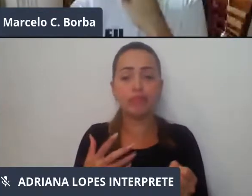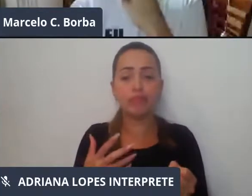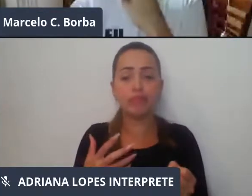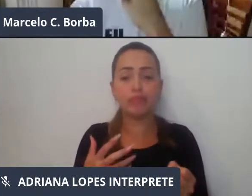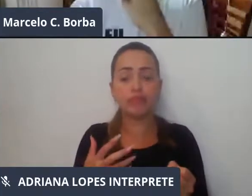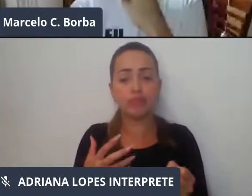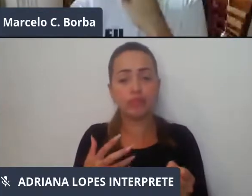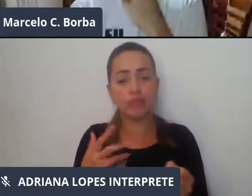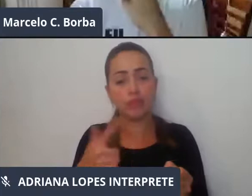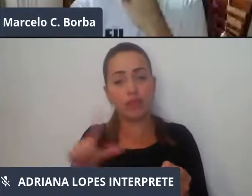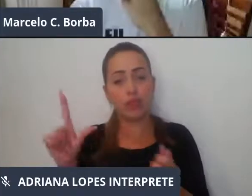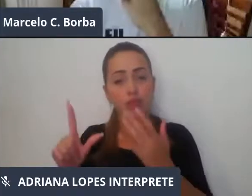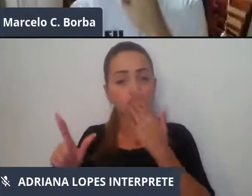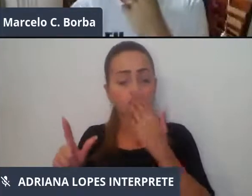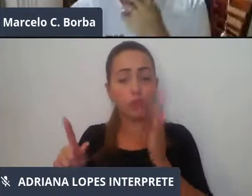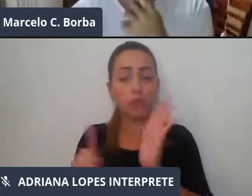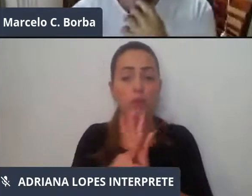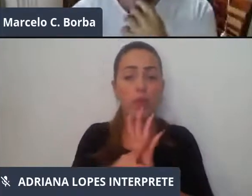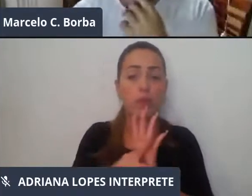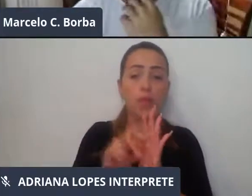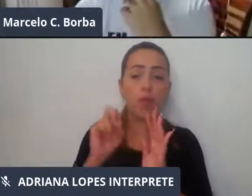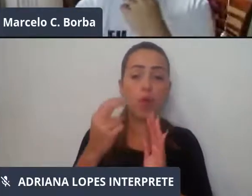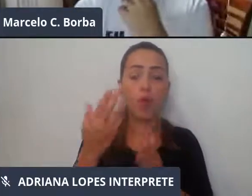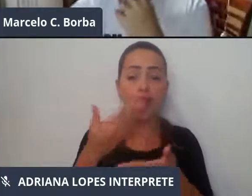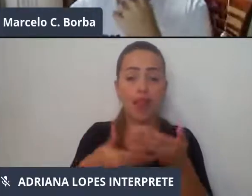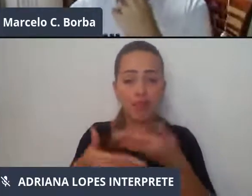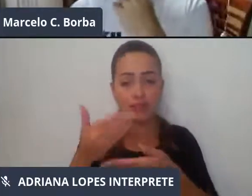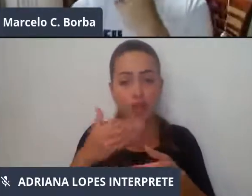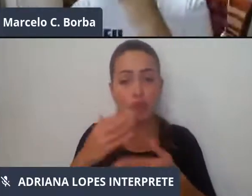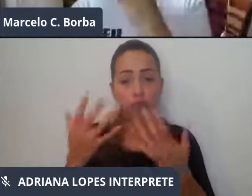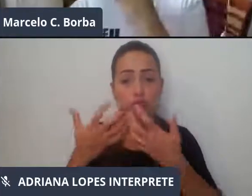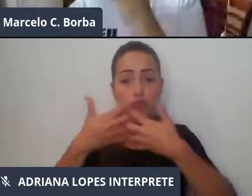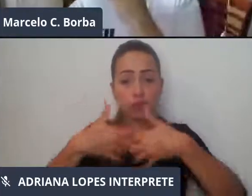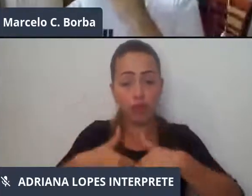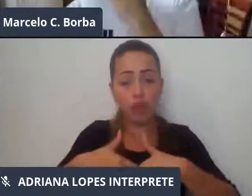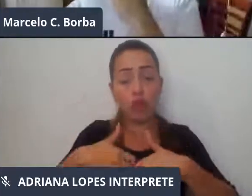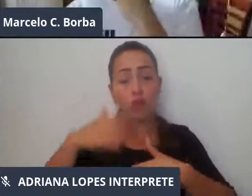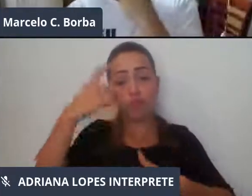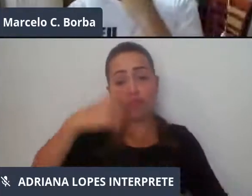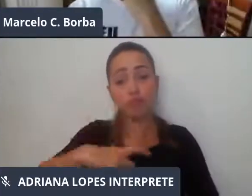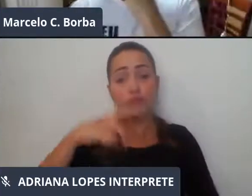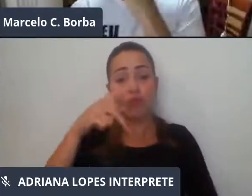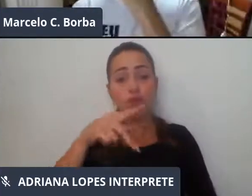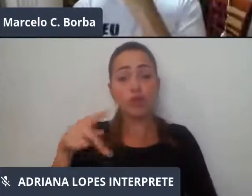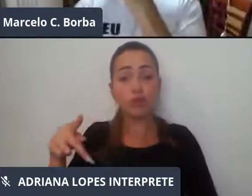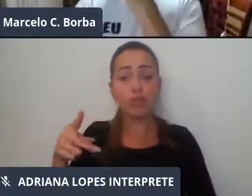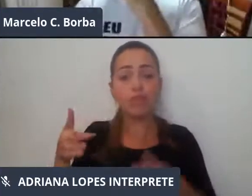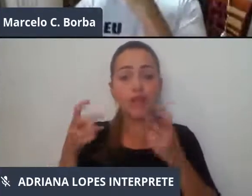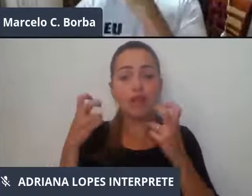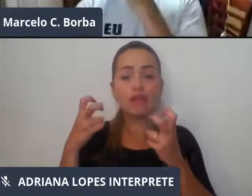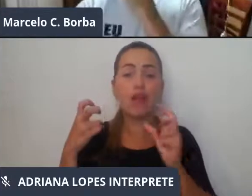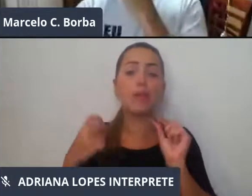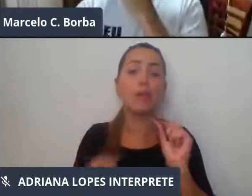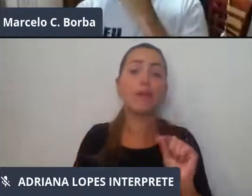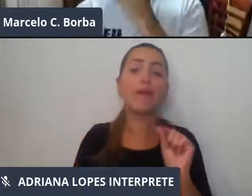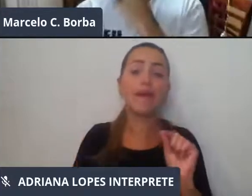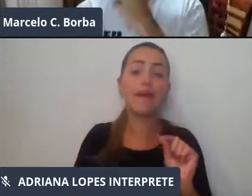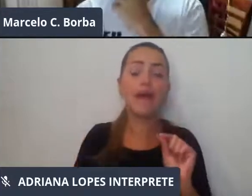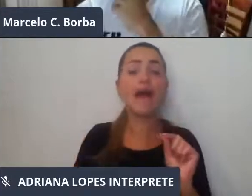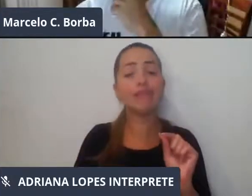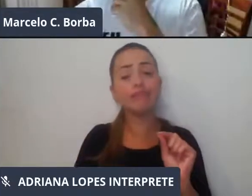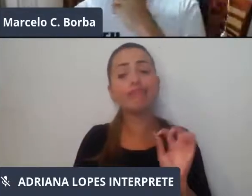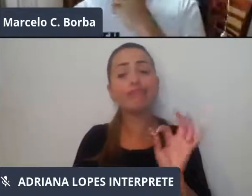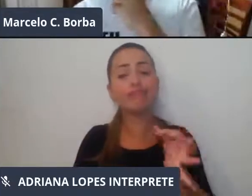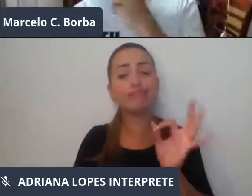recorrência ou pode ser formada por uma relação funcional, o próprio professor acaba percebendo que